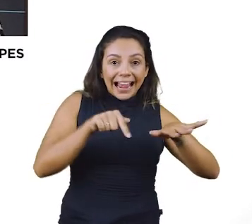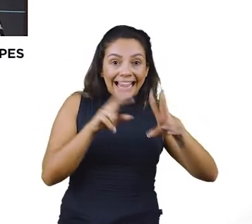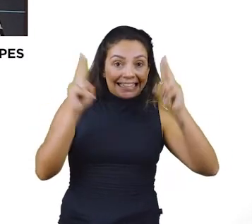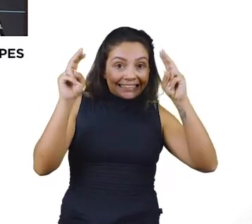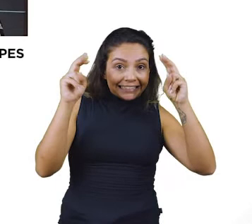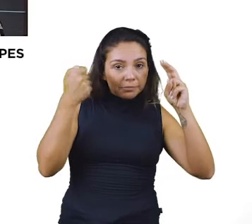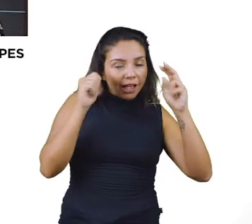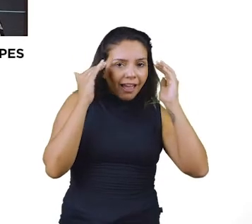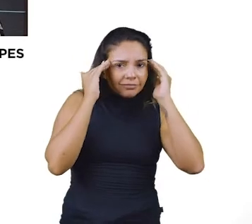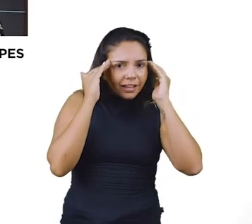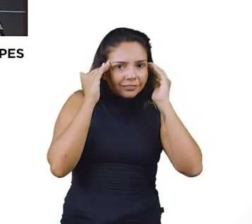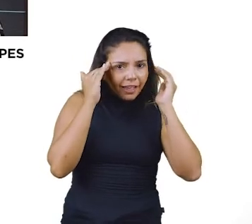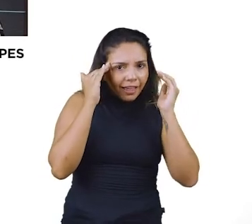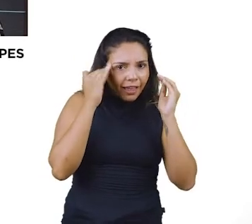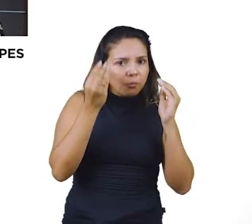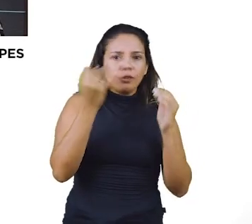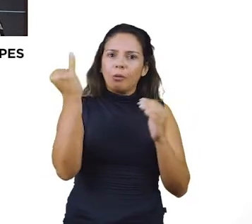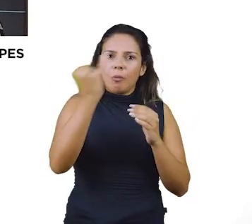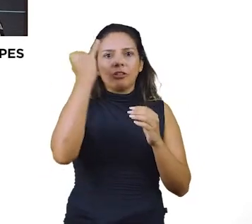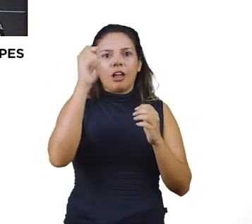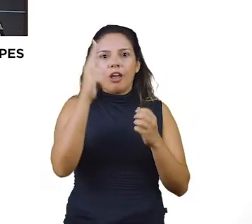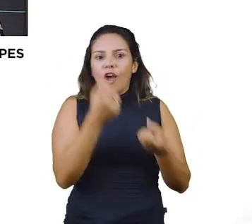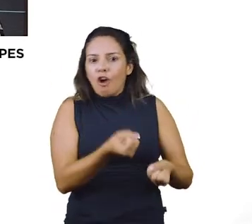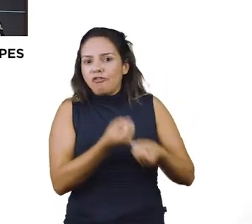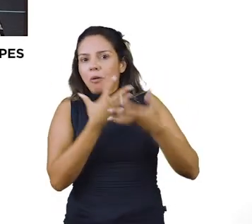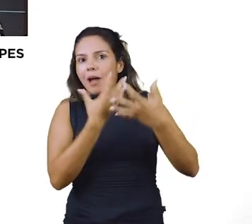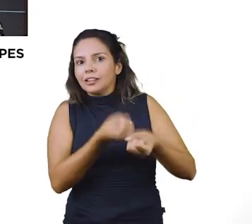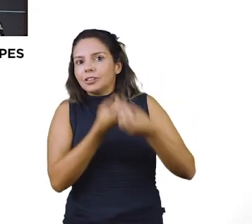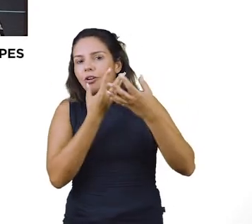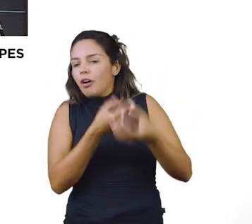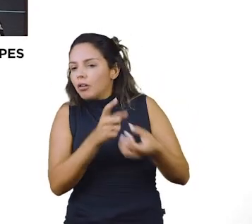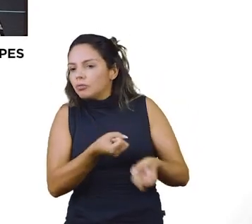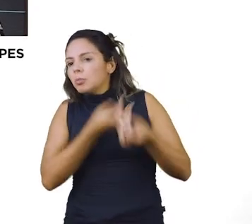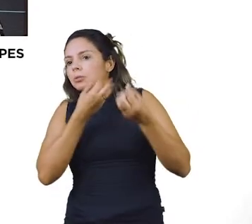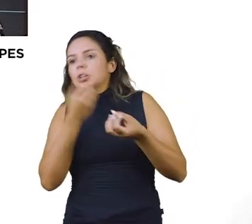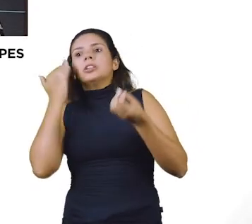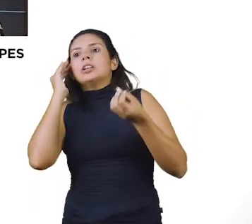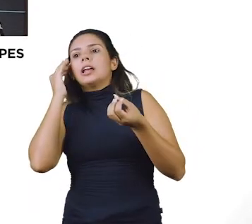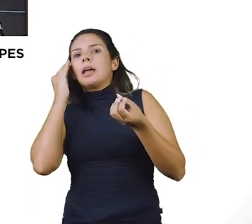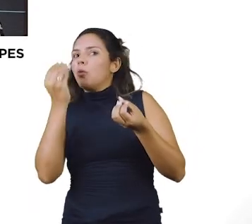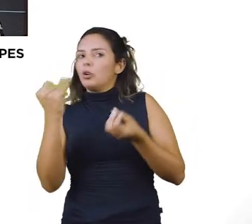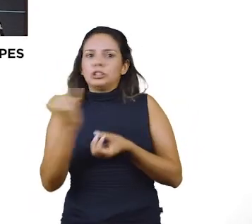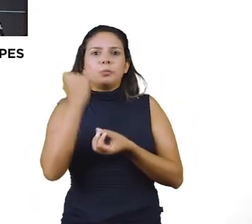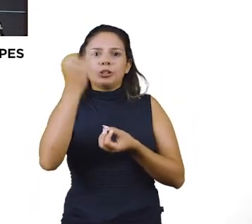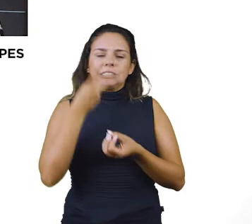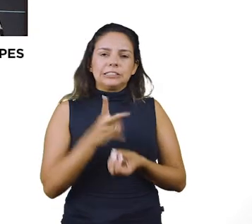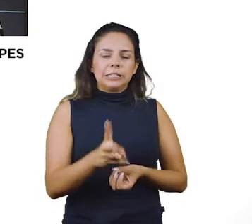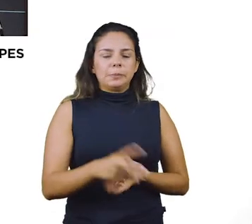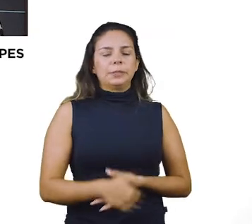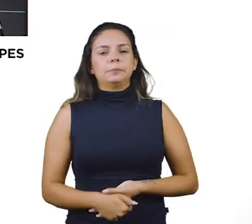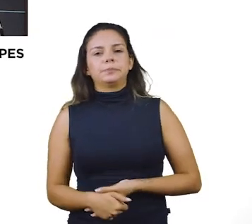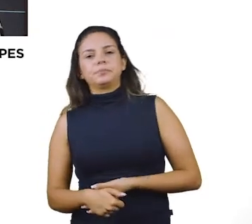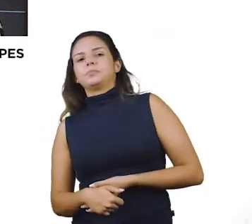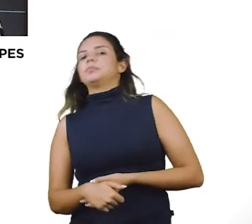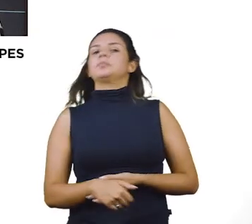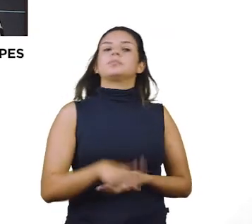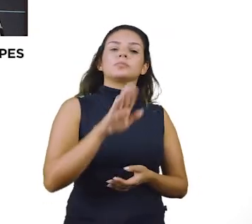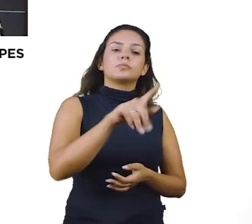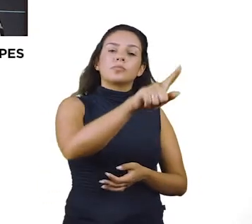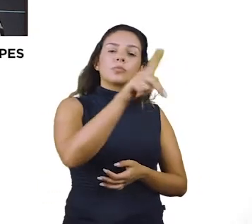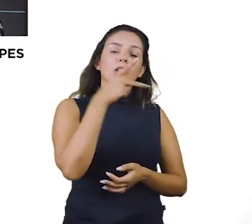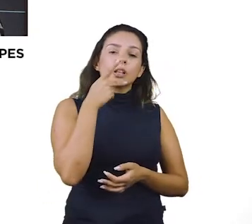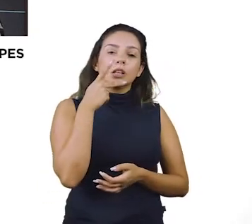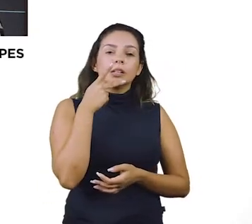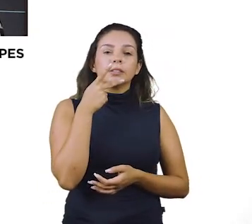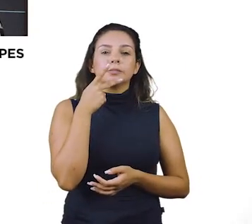é demais, né? É importante esse trabalho. Agora, o Carlos Herculano estava falando dessa questão